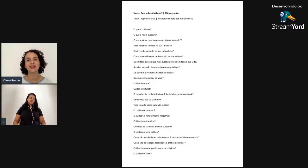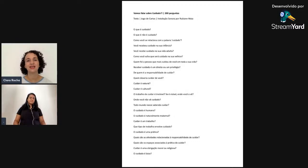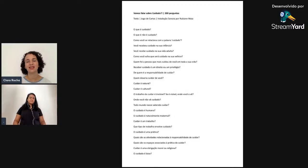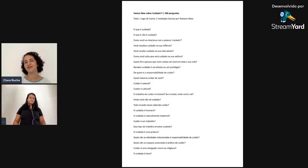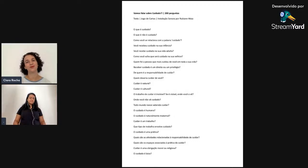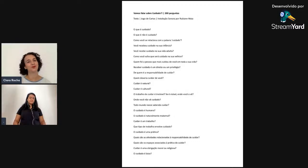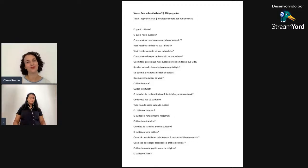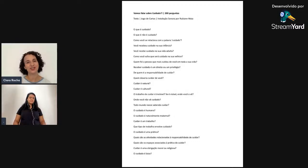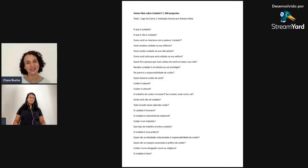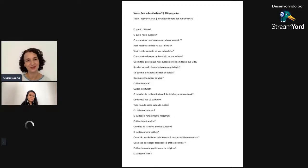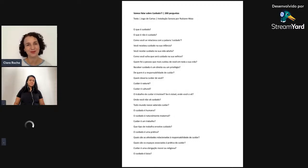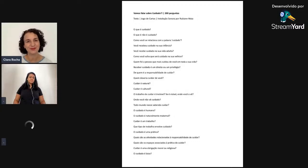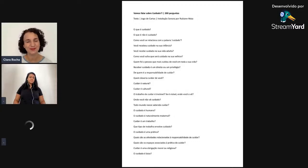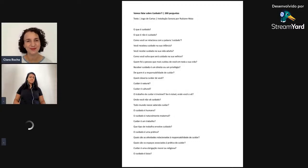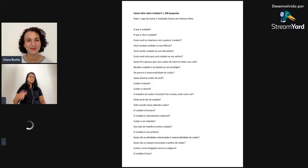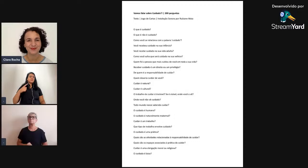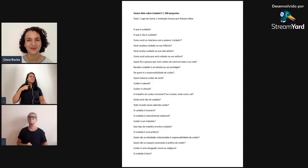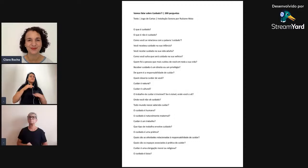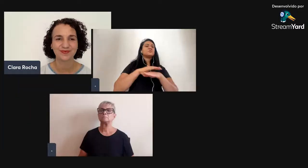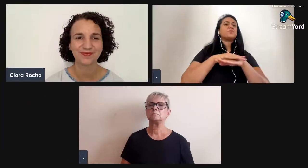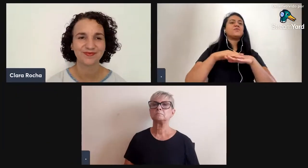e vamos conversando.